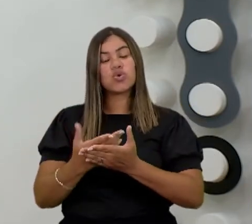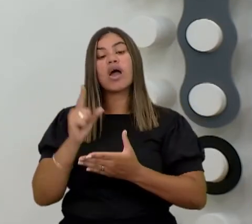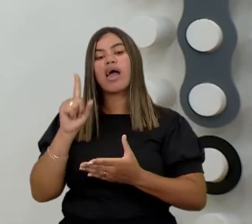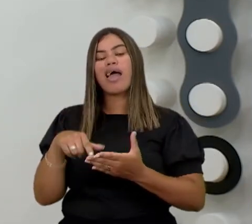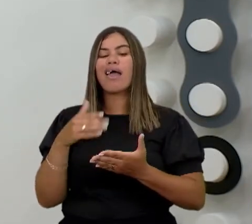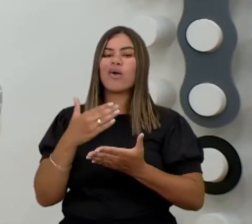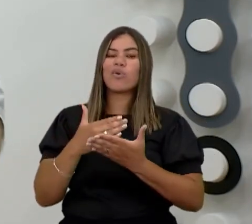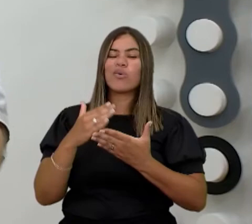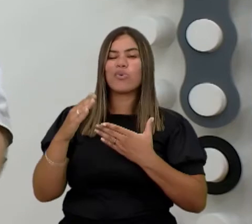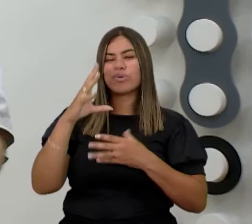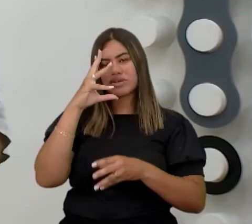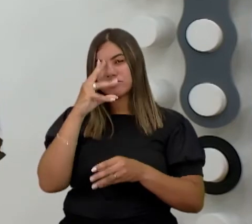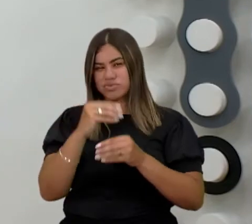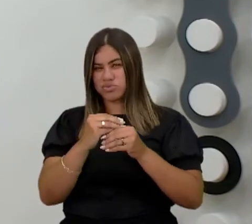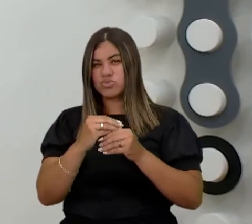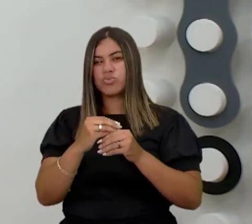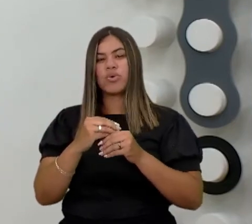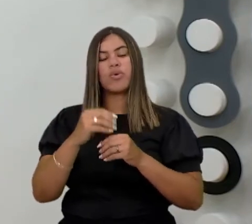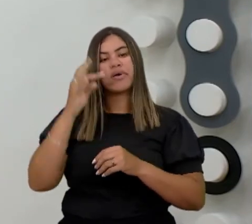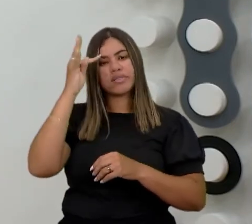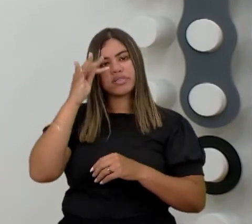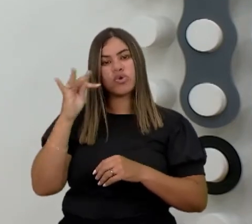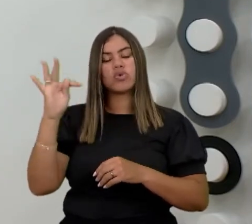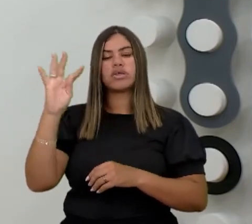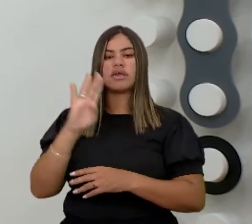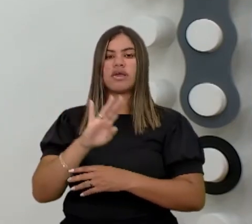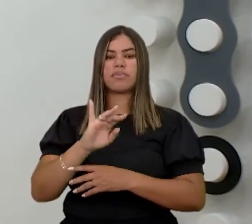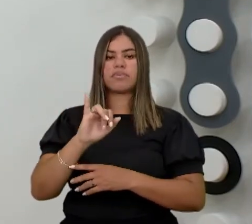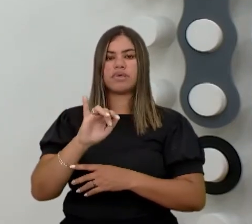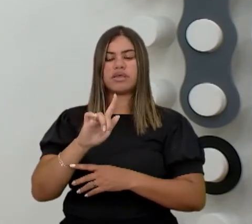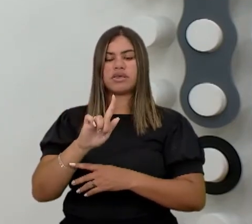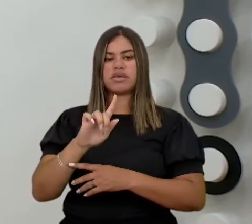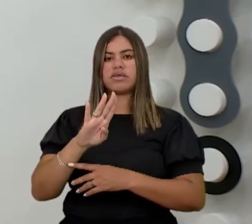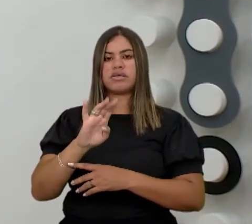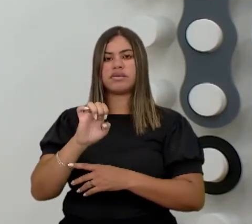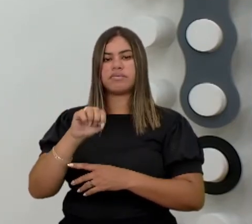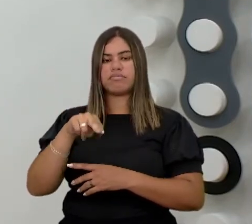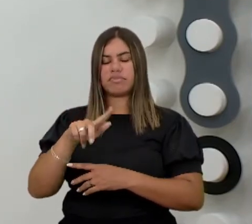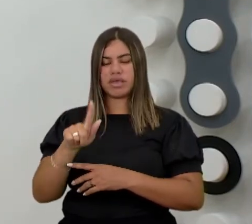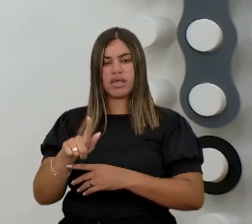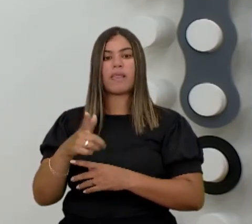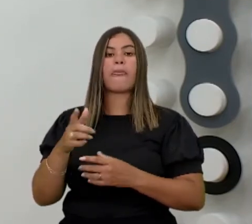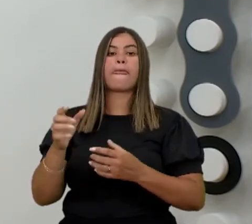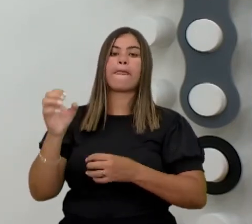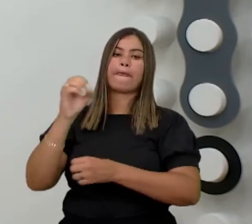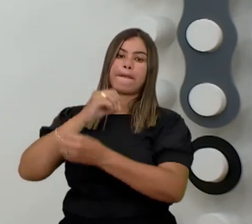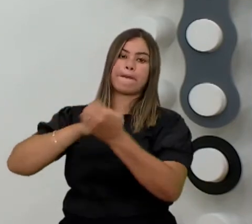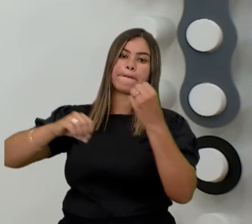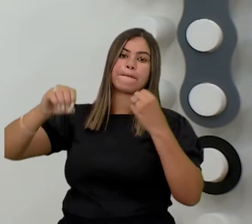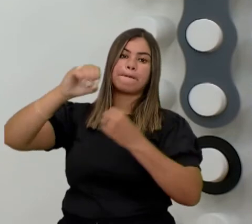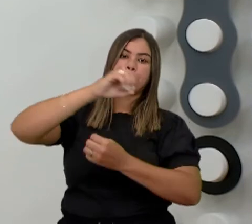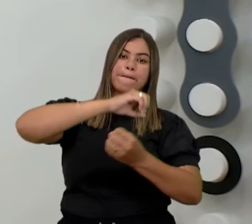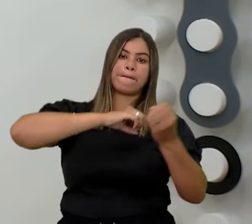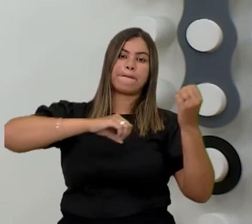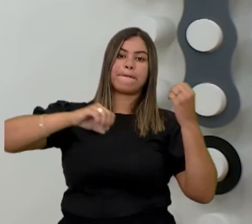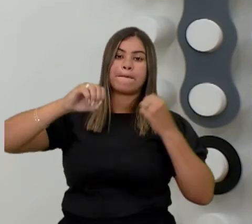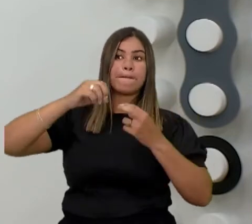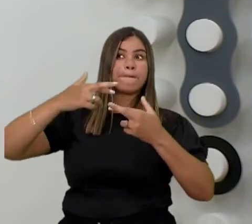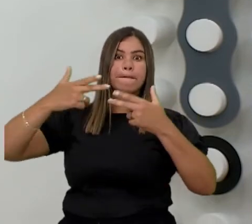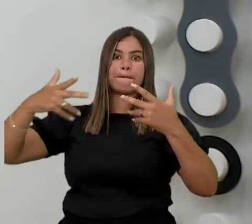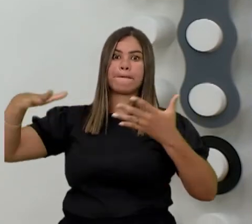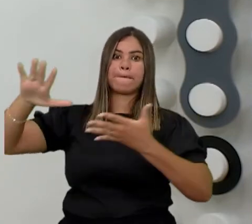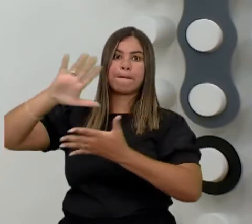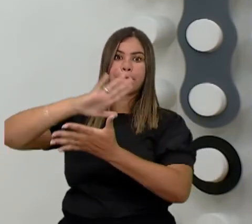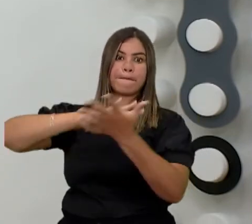introdução, né, da questão aí da teoria do Big Bang, do nosso sistema solar, da formação aí dos elementos do universo, e